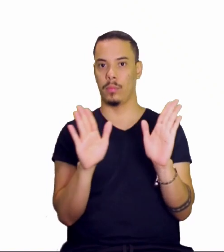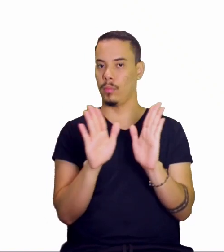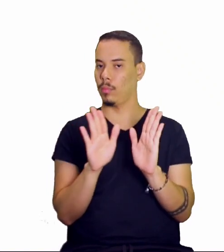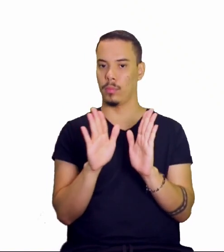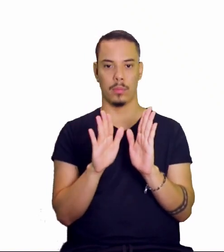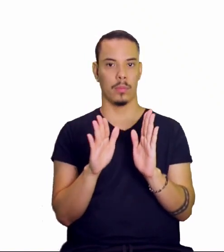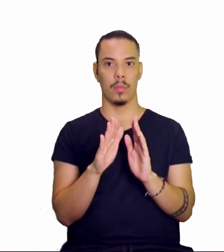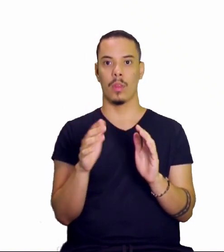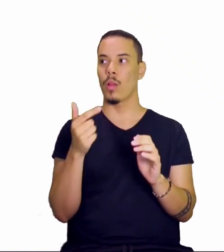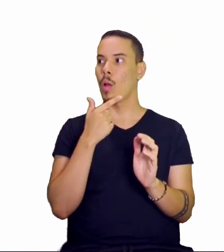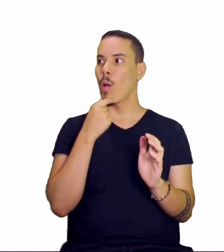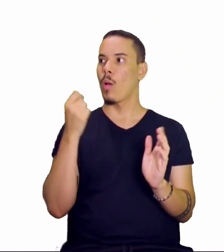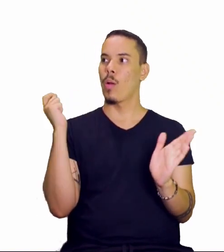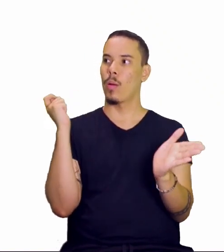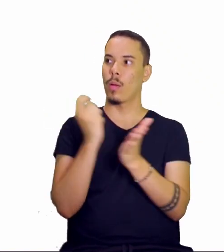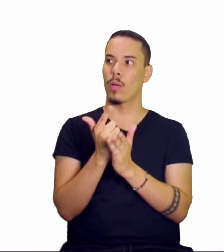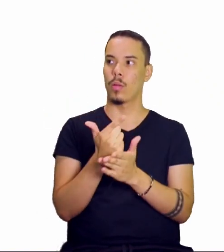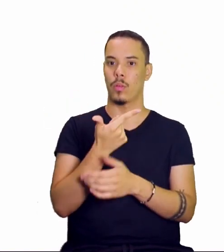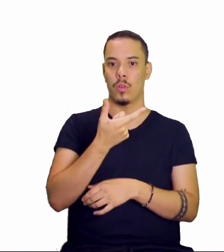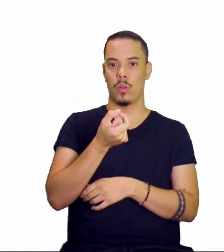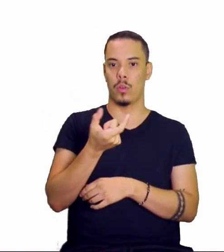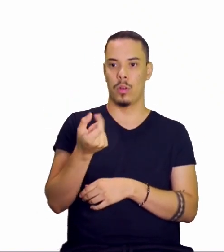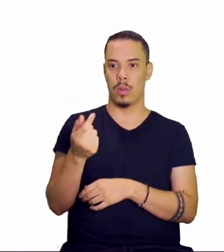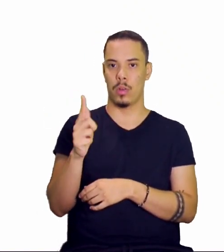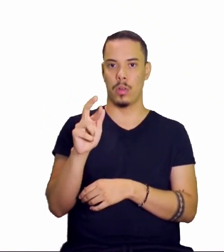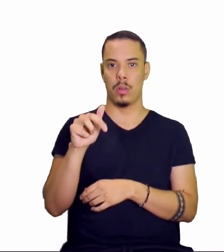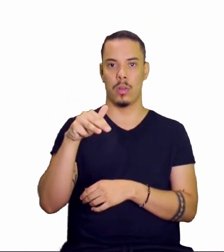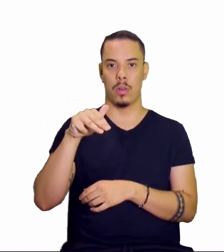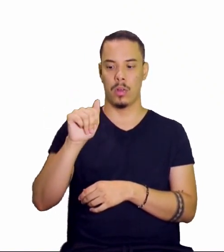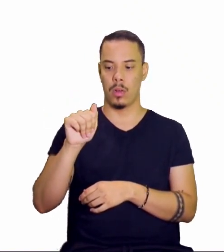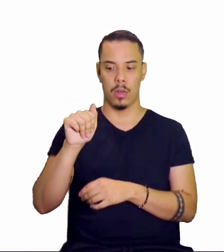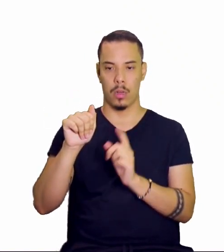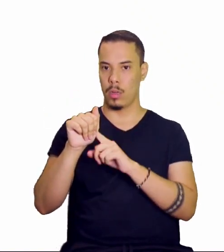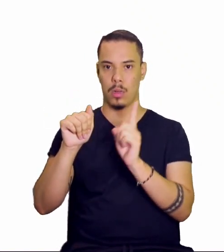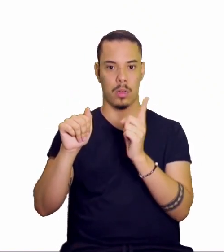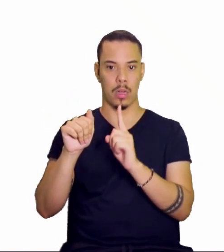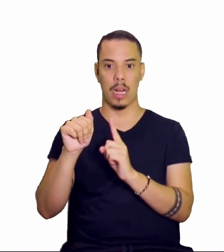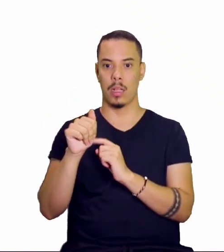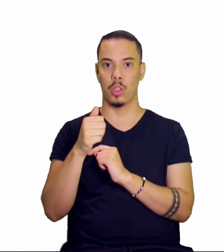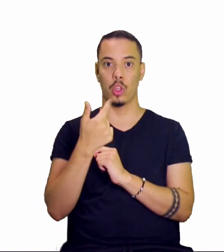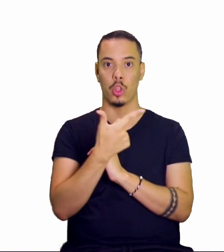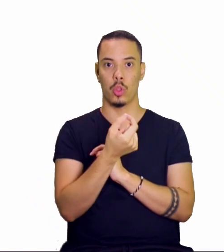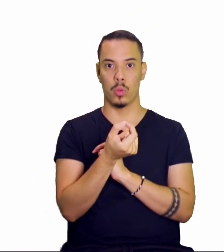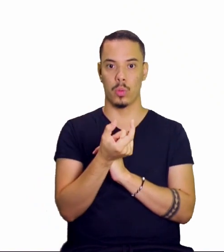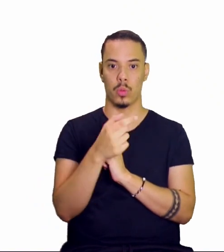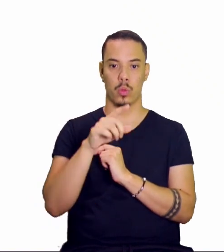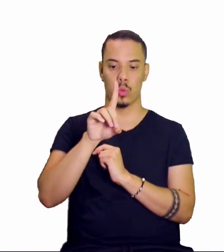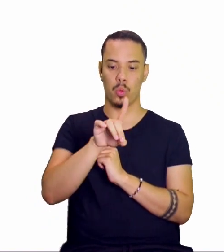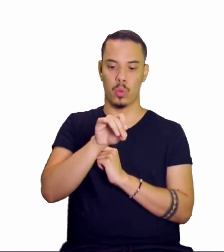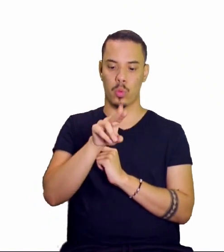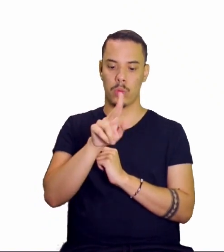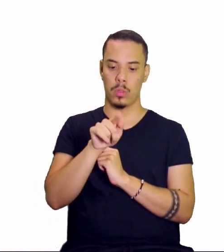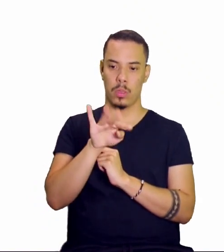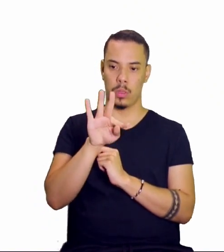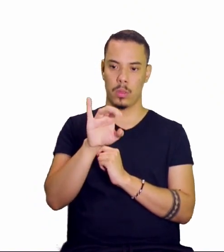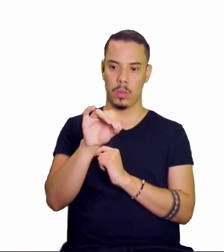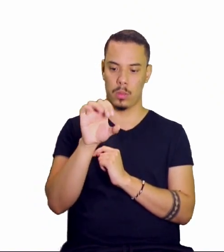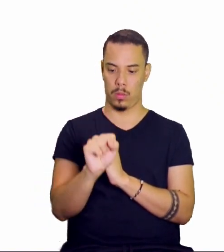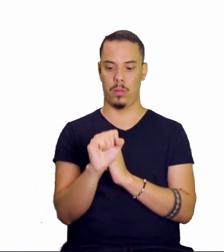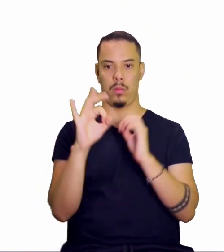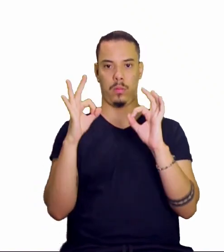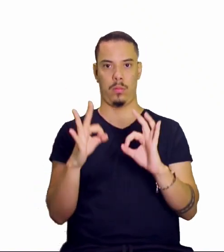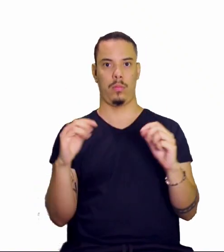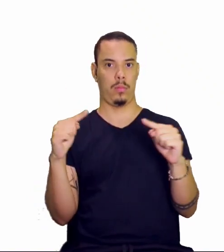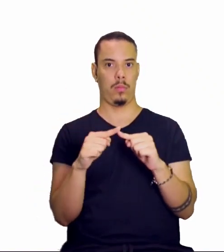consegue, em média, comprar, por exemplo, 200 gramas de carne. Você já vai ter, né? Errado ali já, a questão porque da 200 gramas.